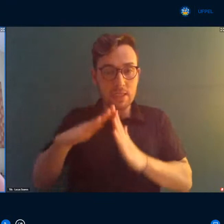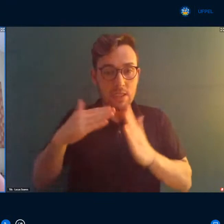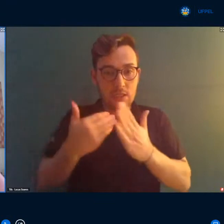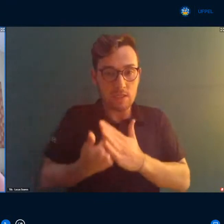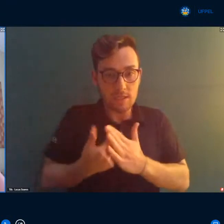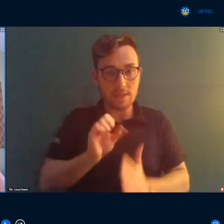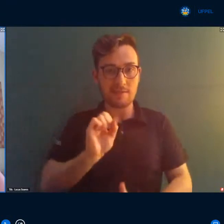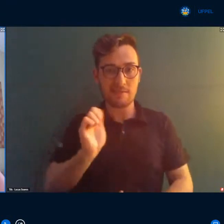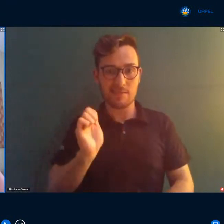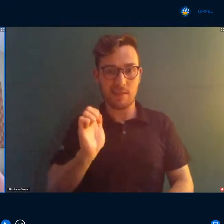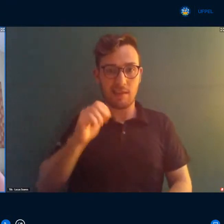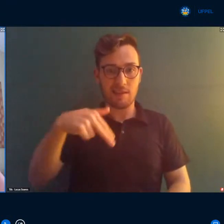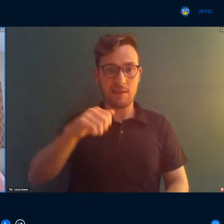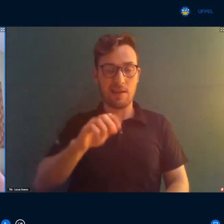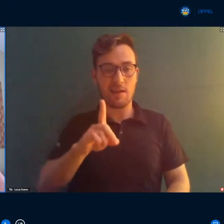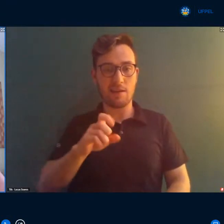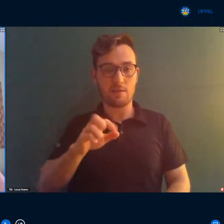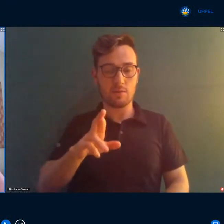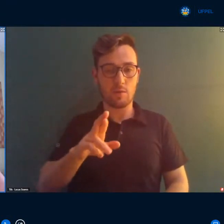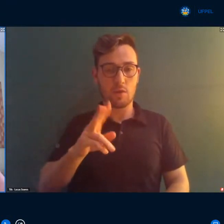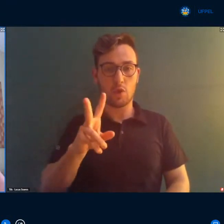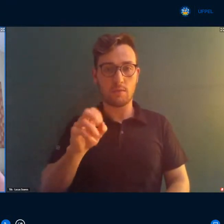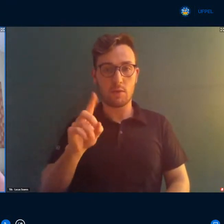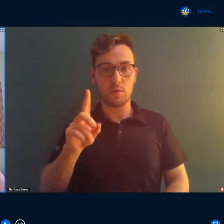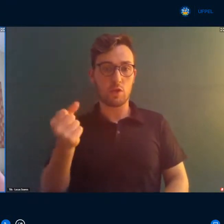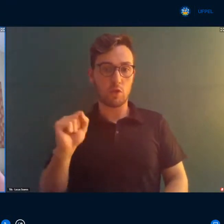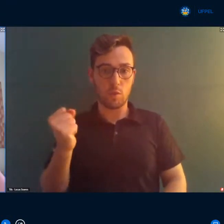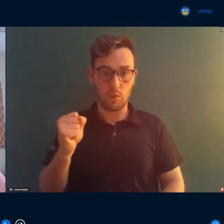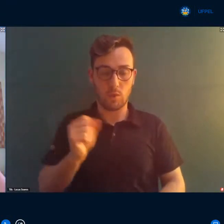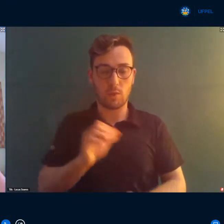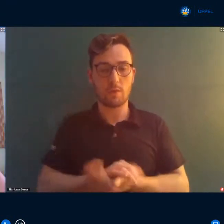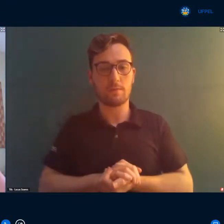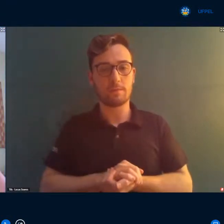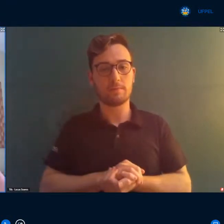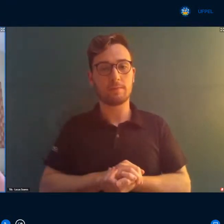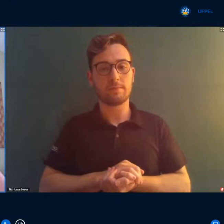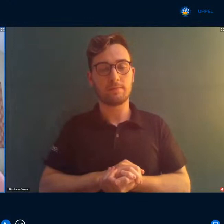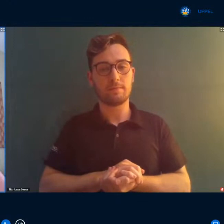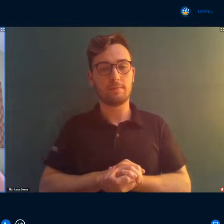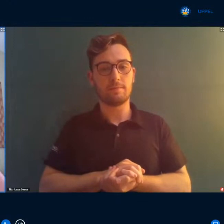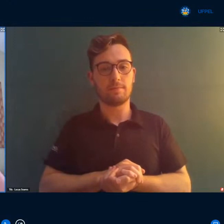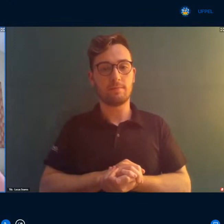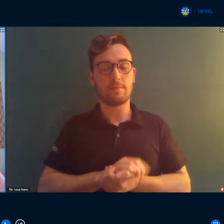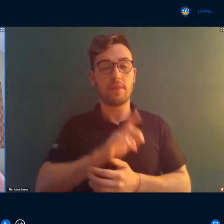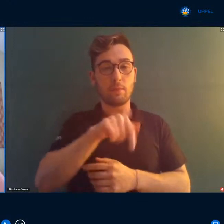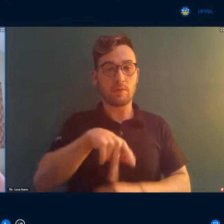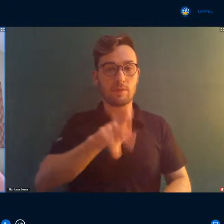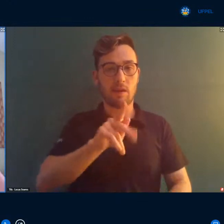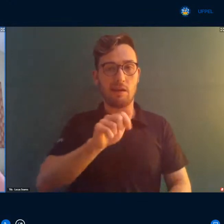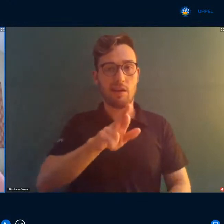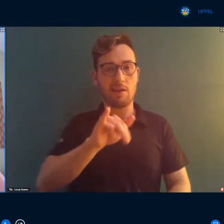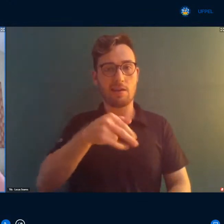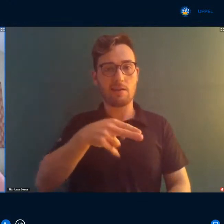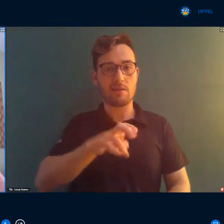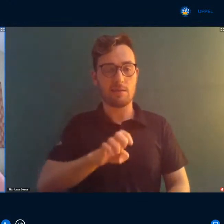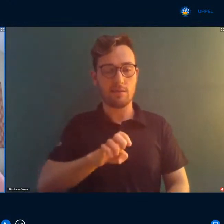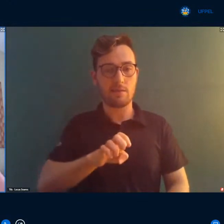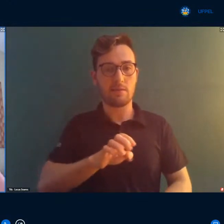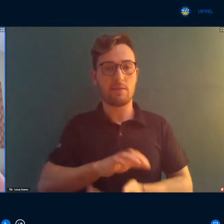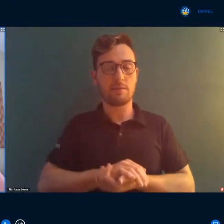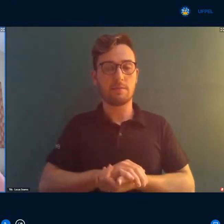Senador Darcy Ribeiro, no ano de 2018. Logo após, a Karine Fonseca de